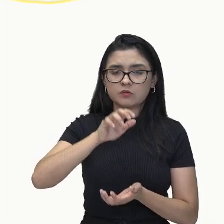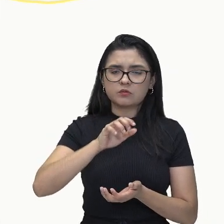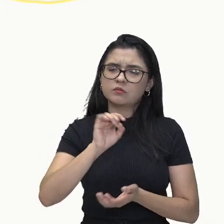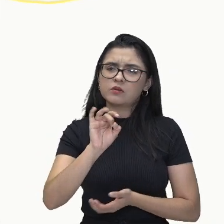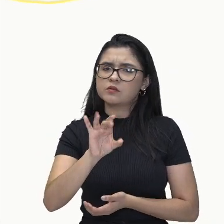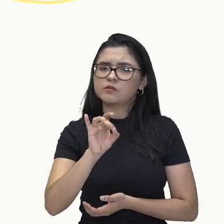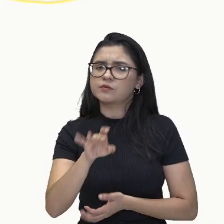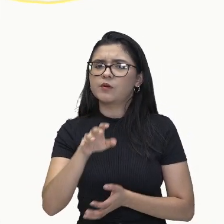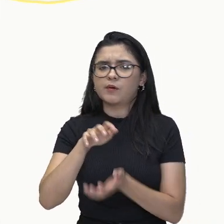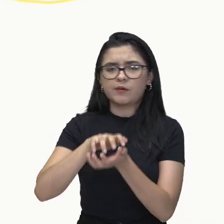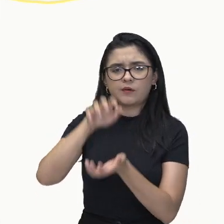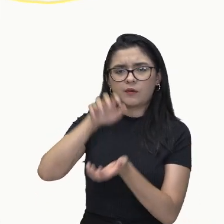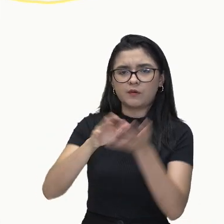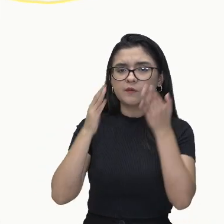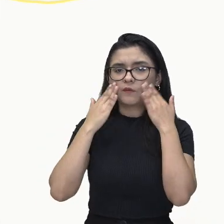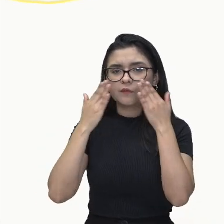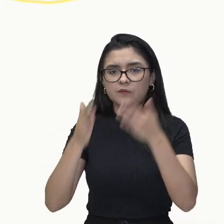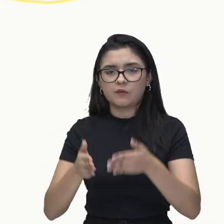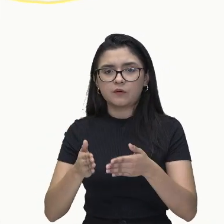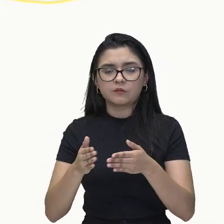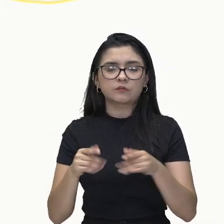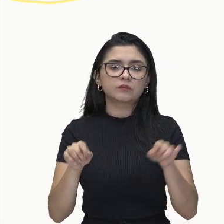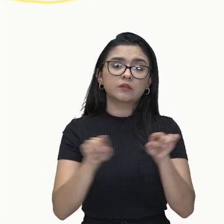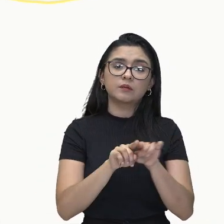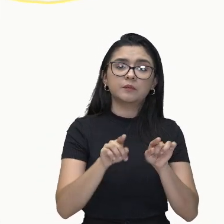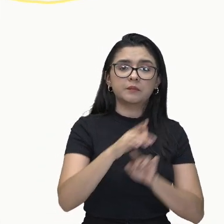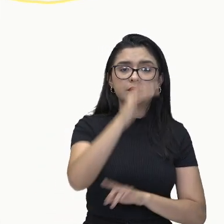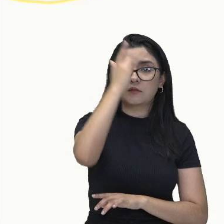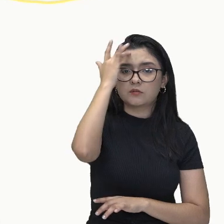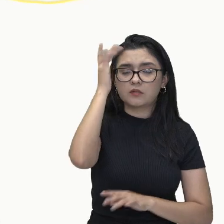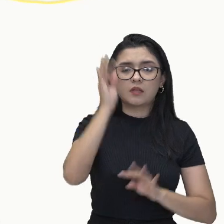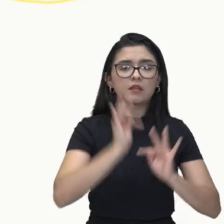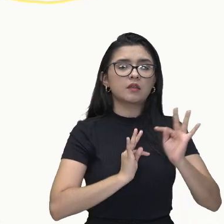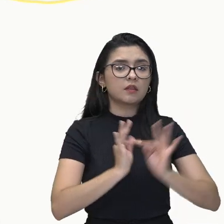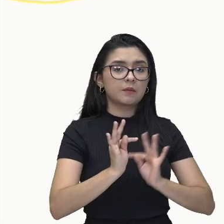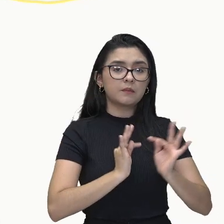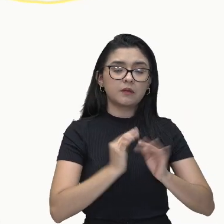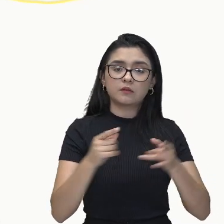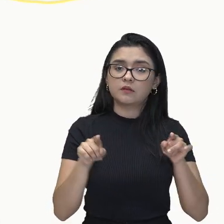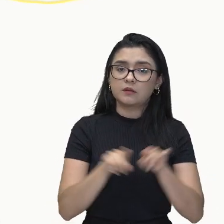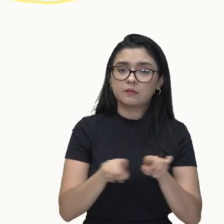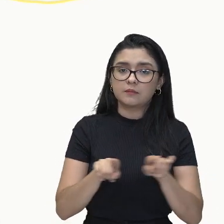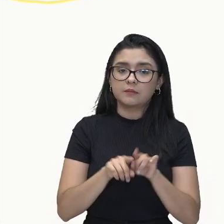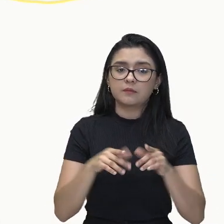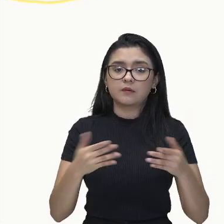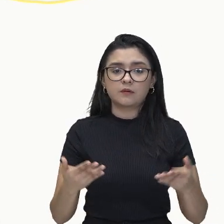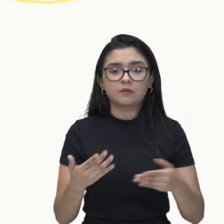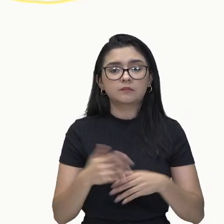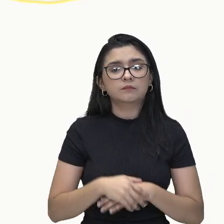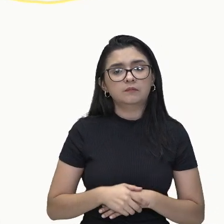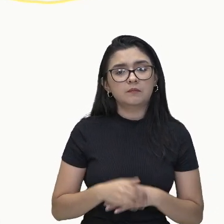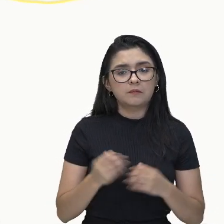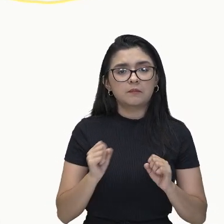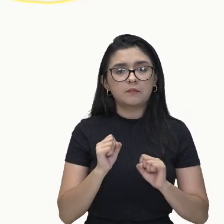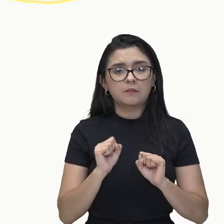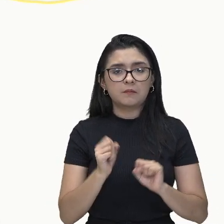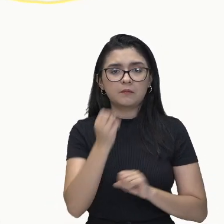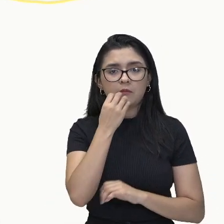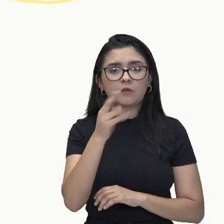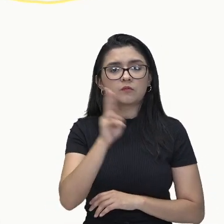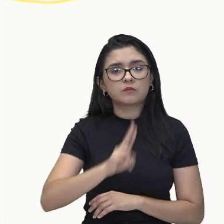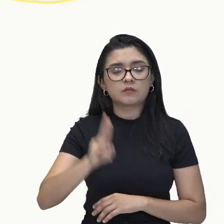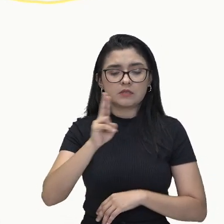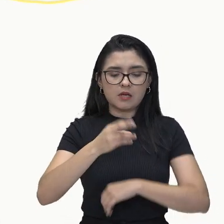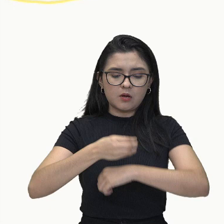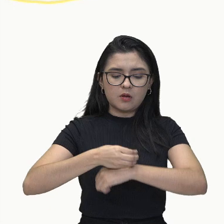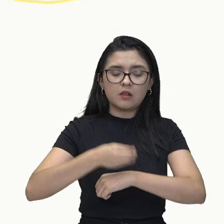paraas pessoas idosas alguma pessoa que tá em tratamento todo mundo hoje tá adquirindo esse tipo de relógio porque enquanto tá fazendo